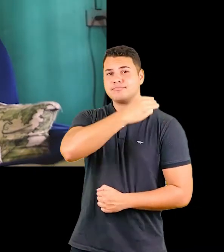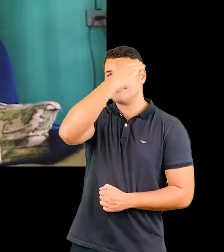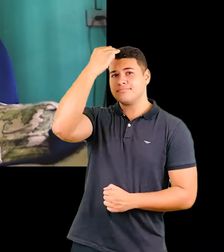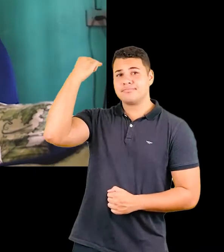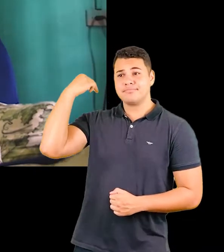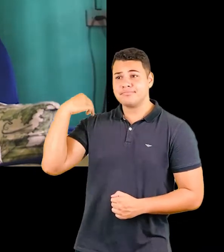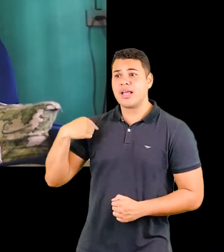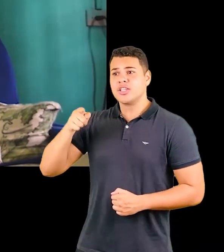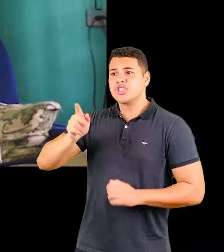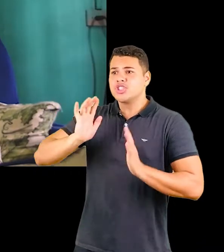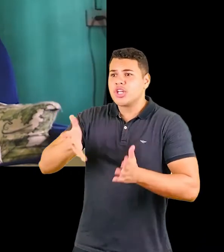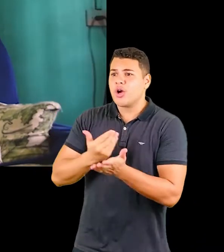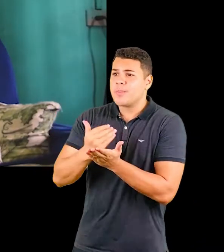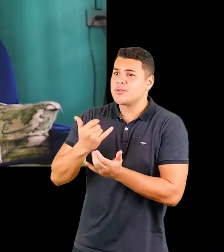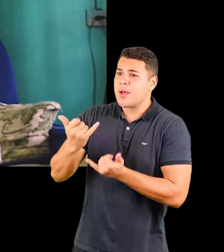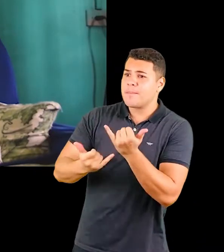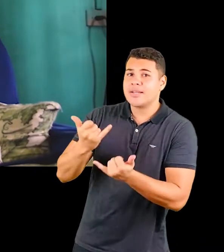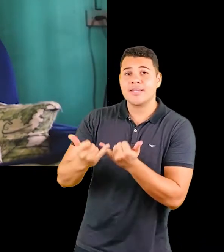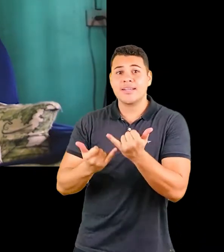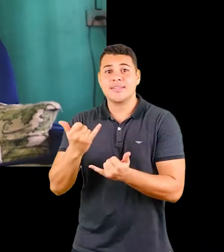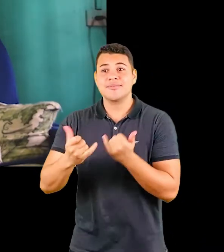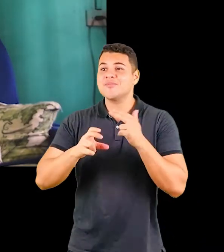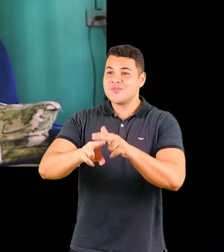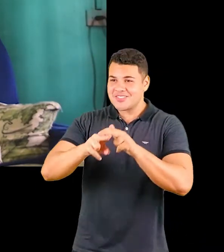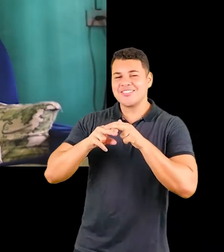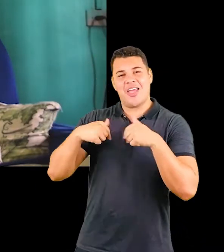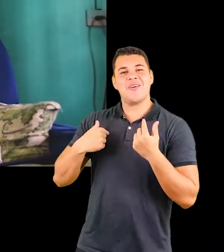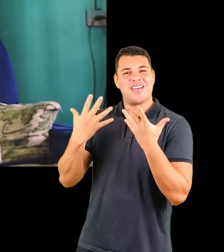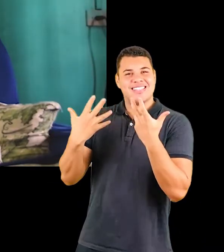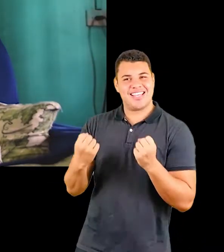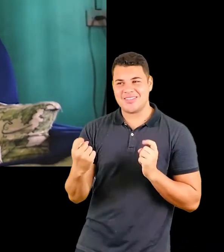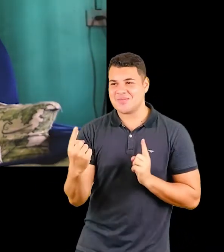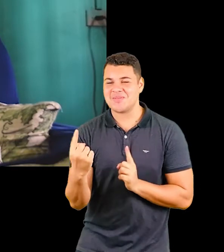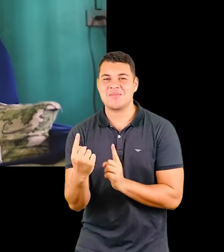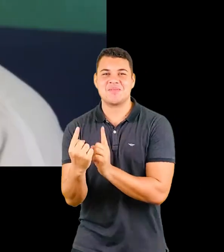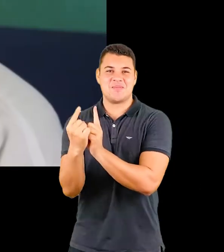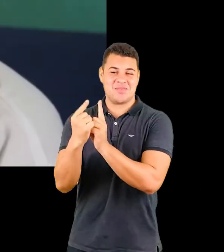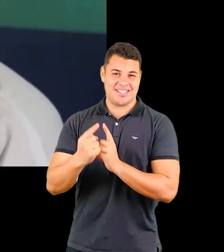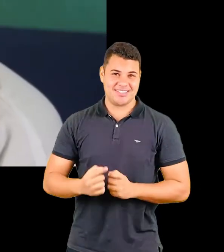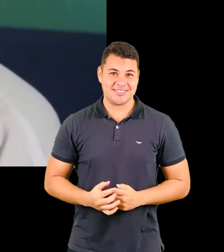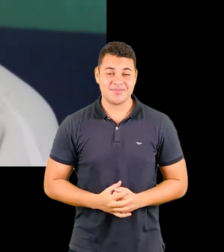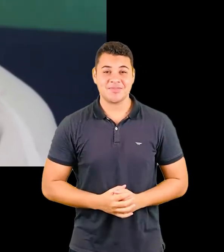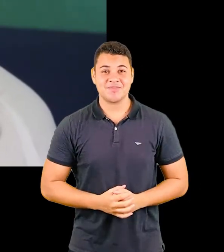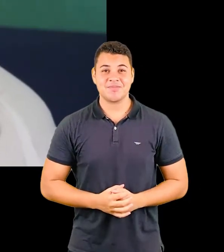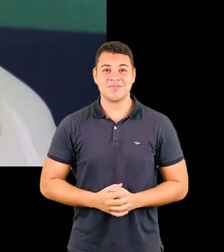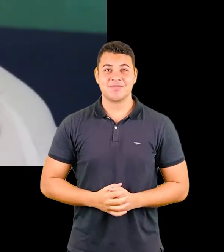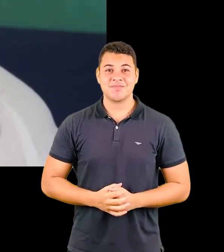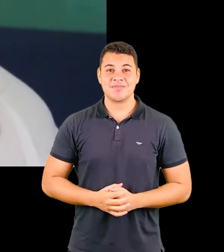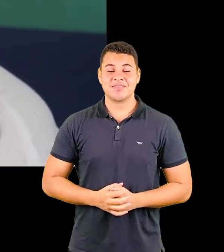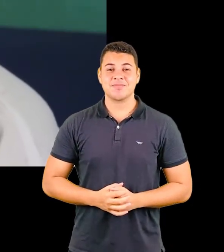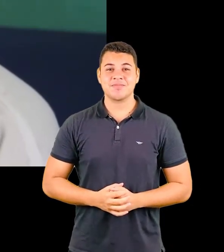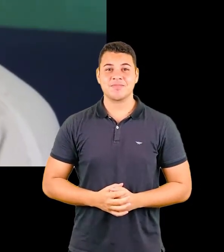lugar. Proteja essa brincadeira em qualquer parte que chegar. Ei,